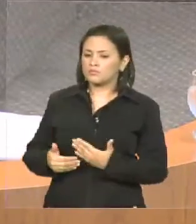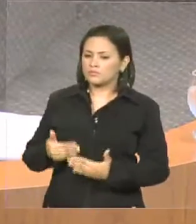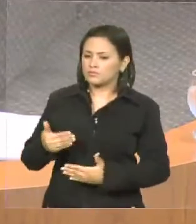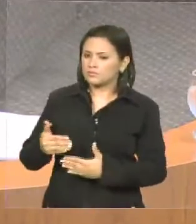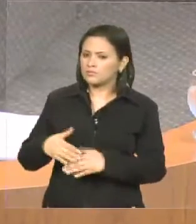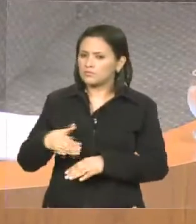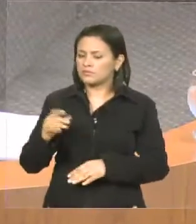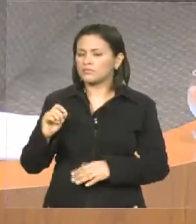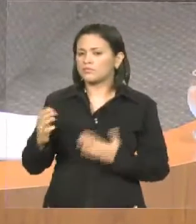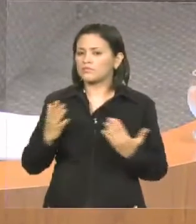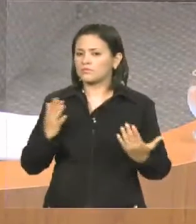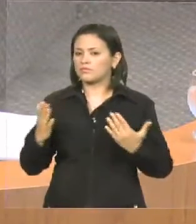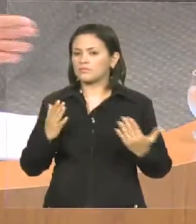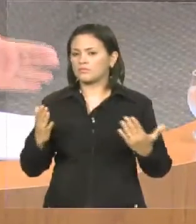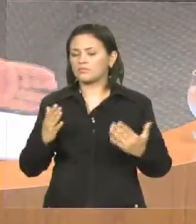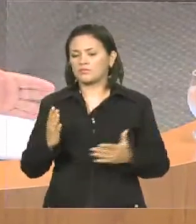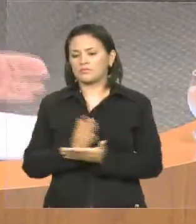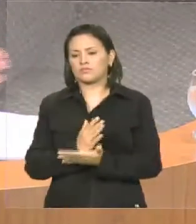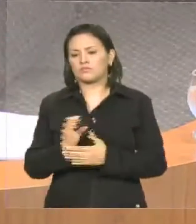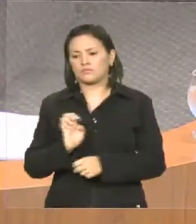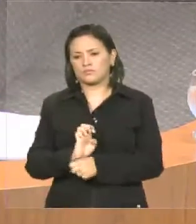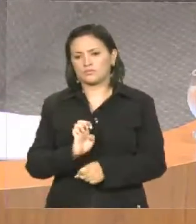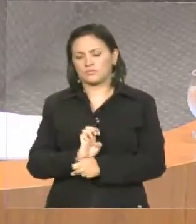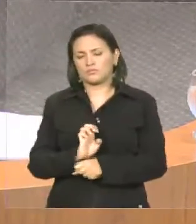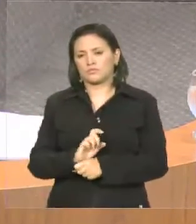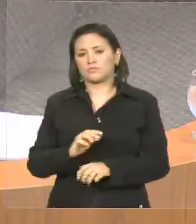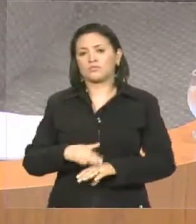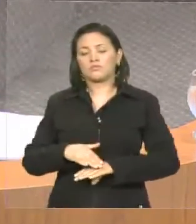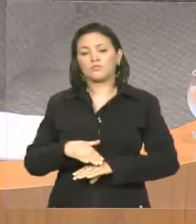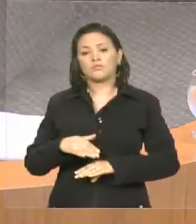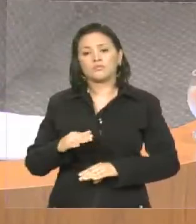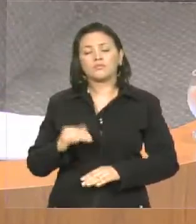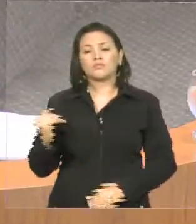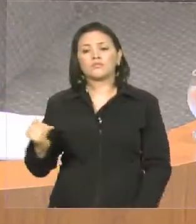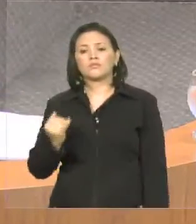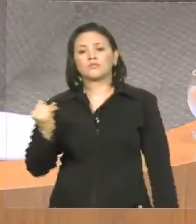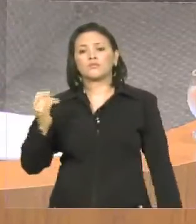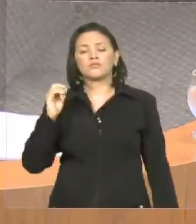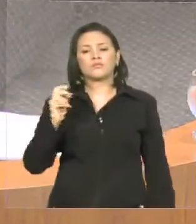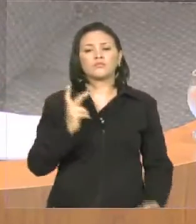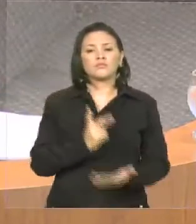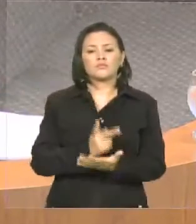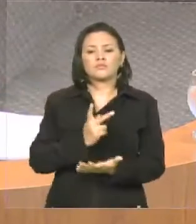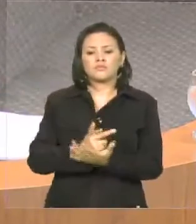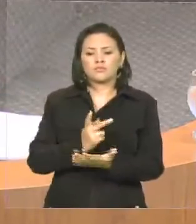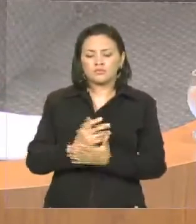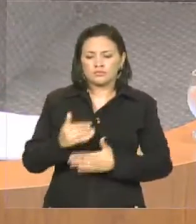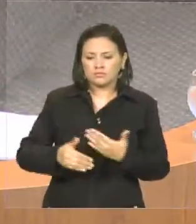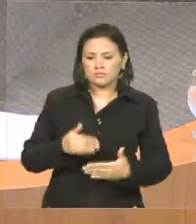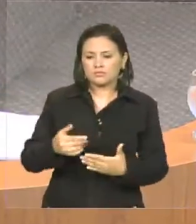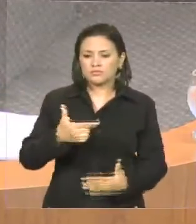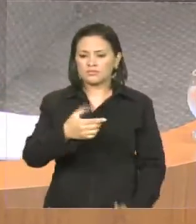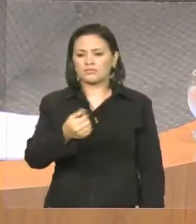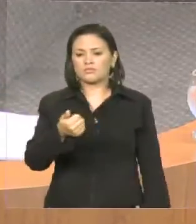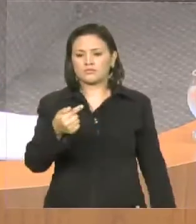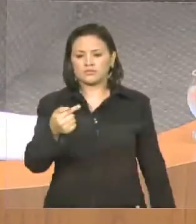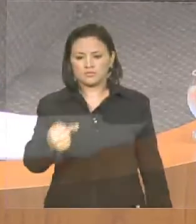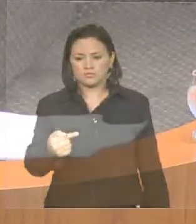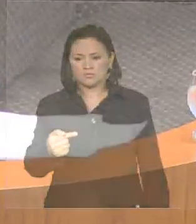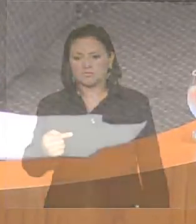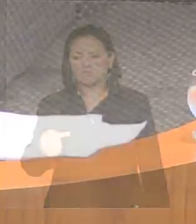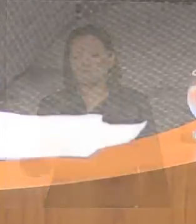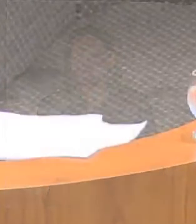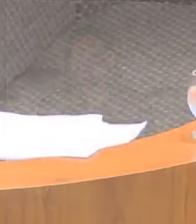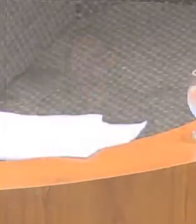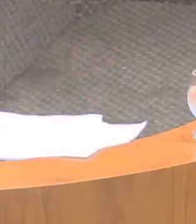E o importante é que, mantido essa taxa de crescimento, em 2017, agora, nós passaremos para ser